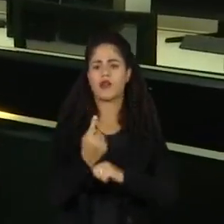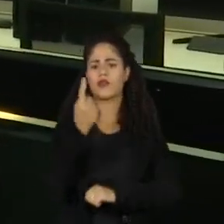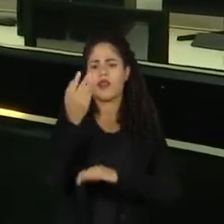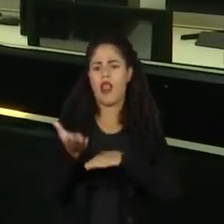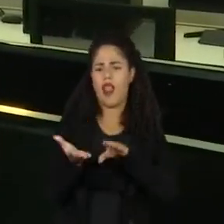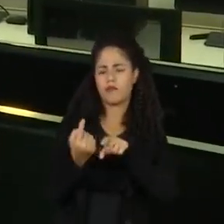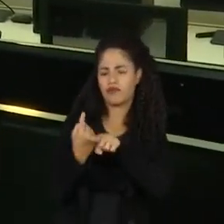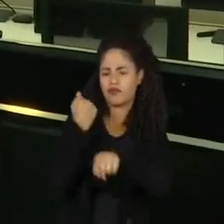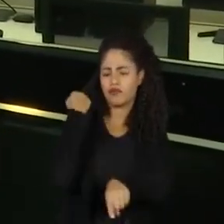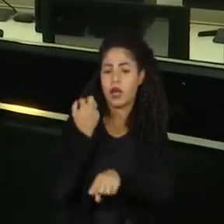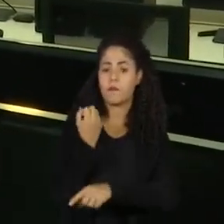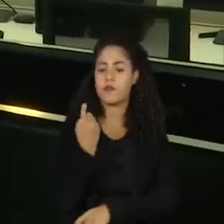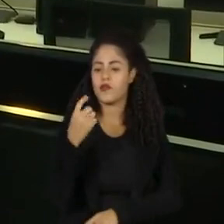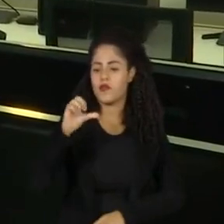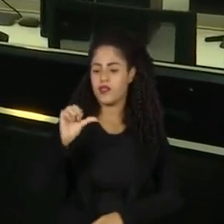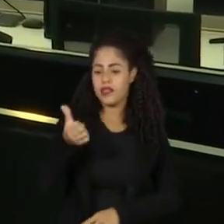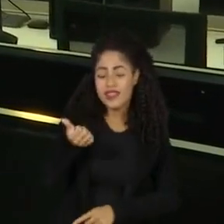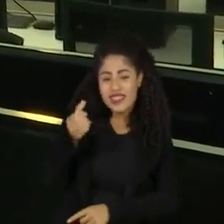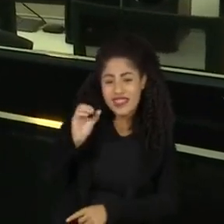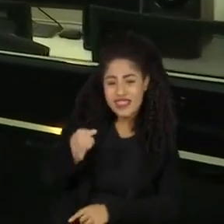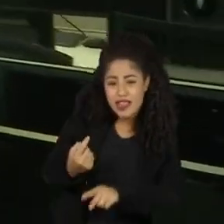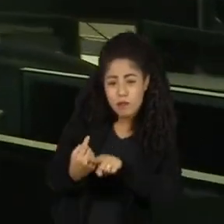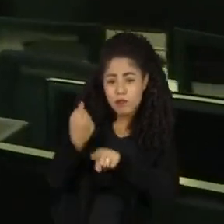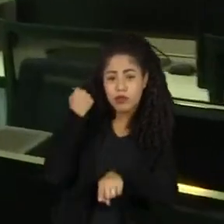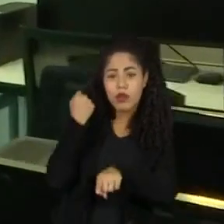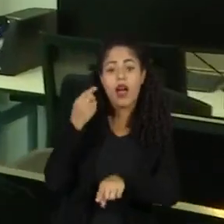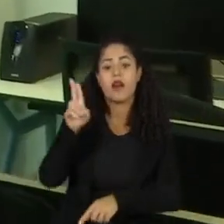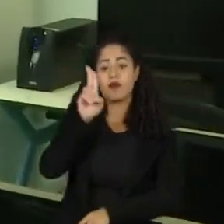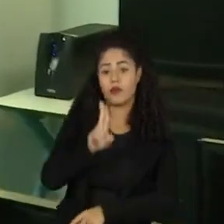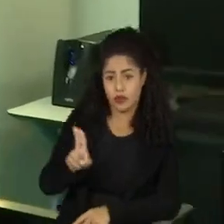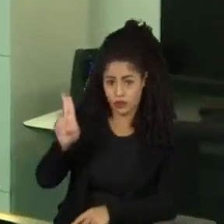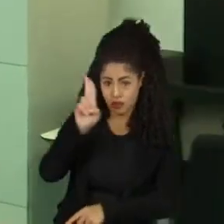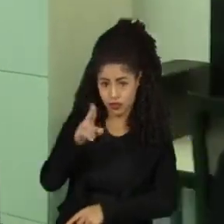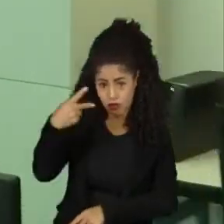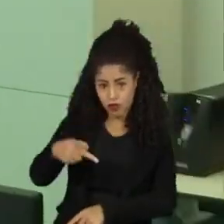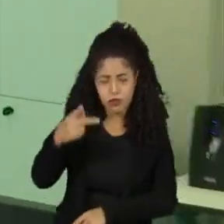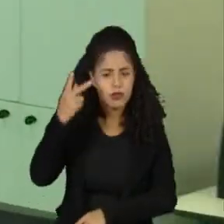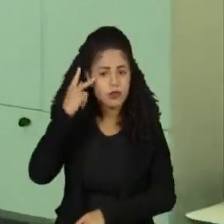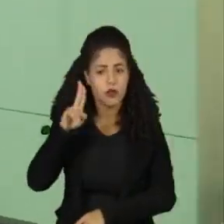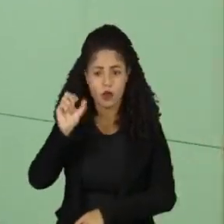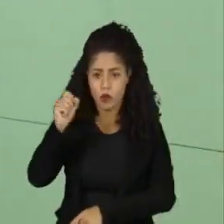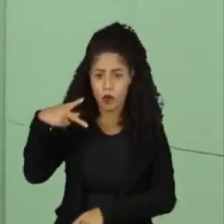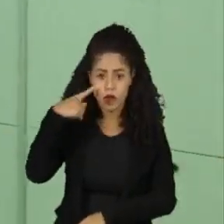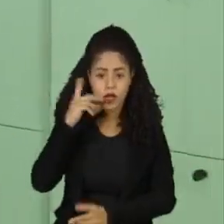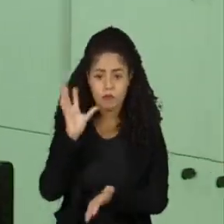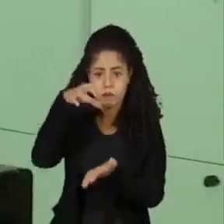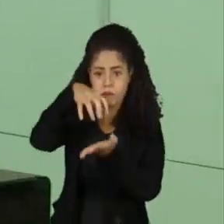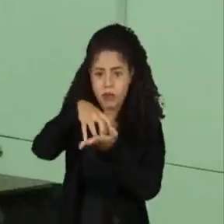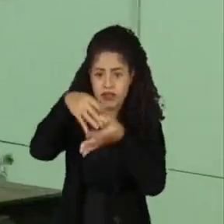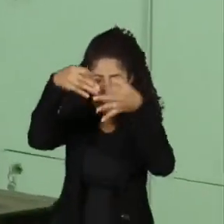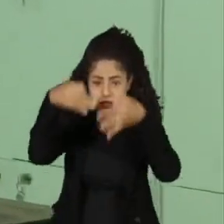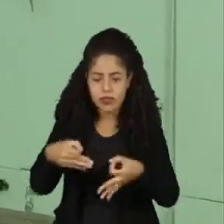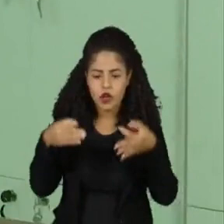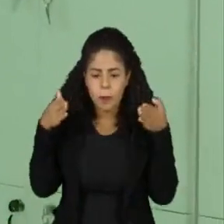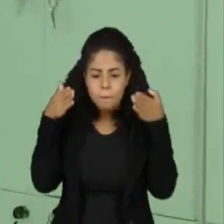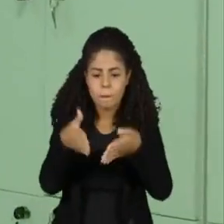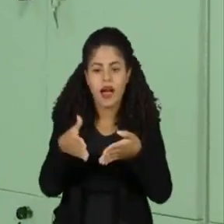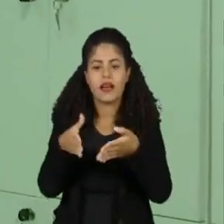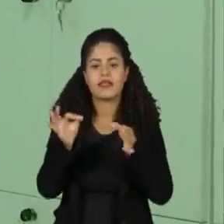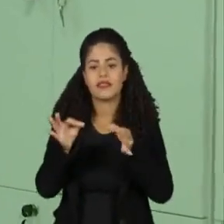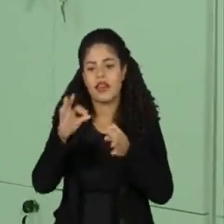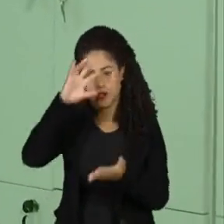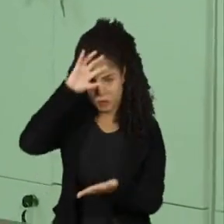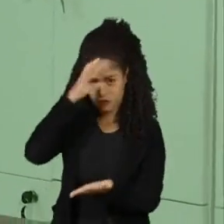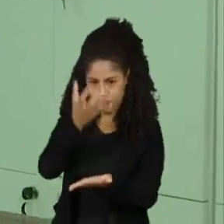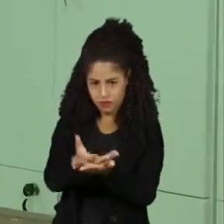anos 1960. A Universidade de São Paulo tem um centro exclusivamente dedicado à